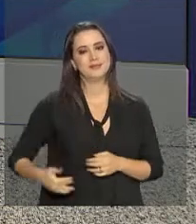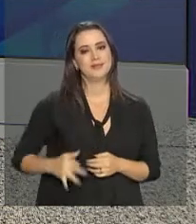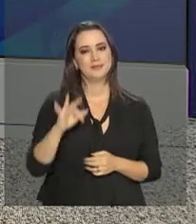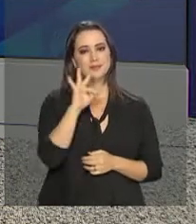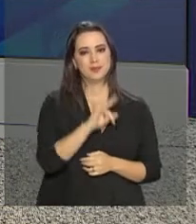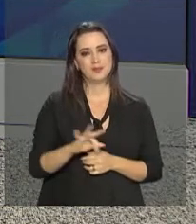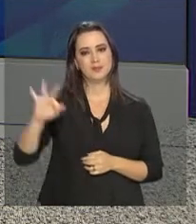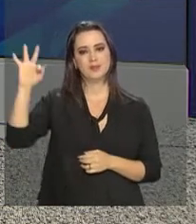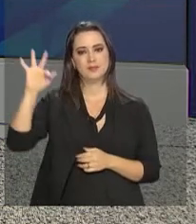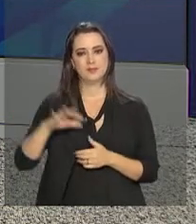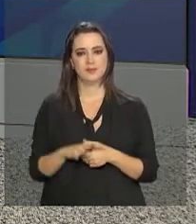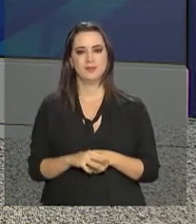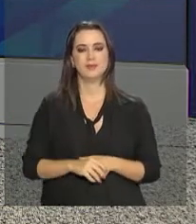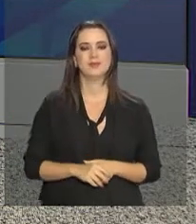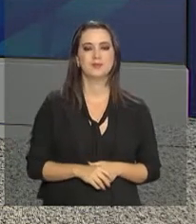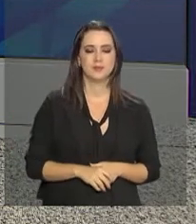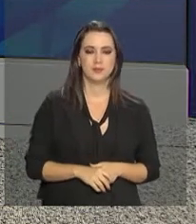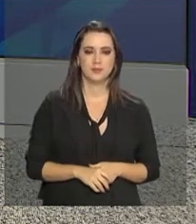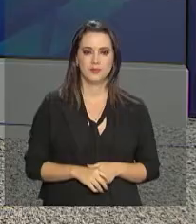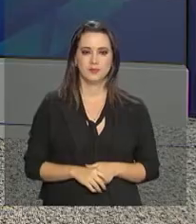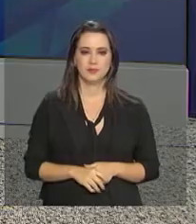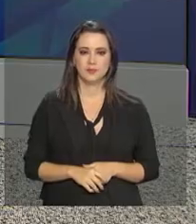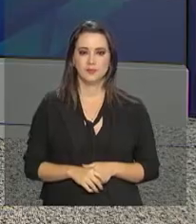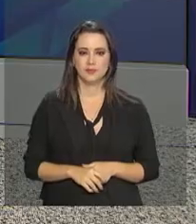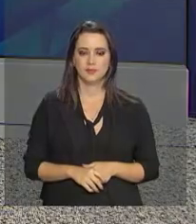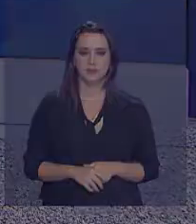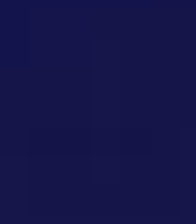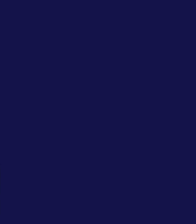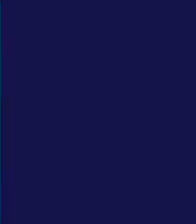aqui na NBR e a TV do Governo Federal.